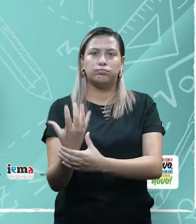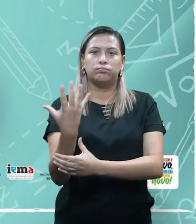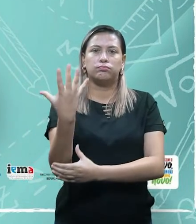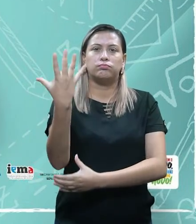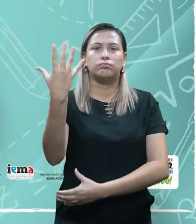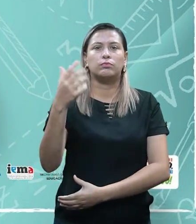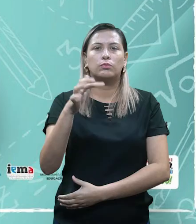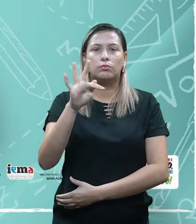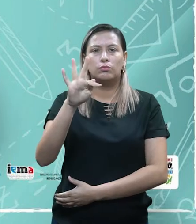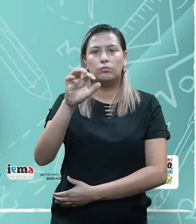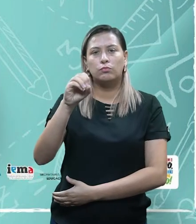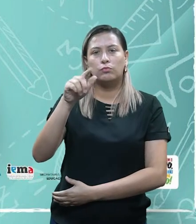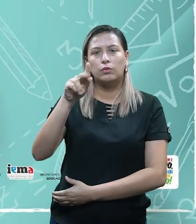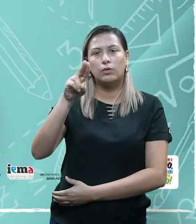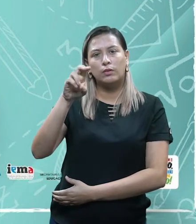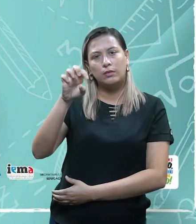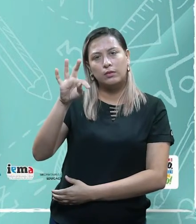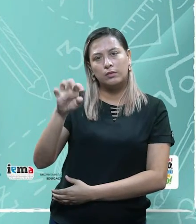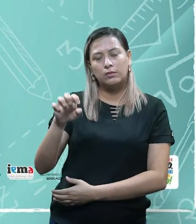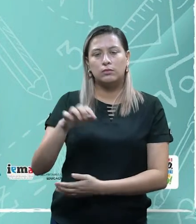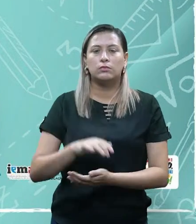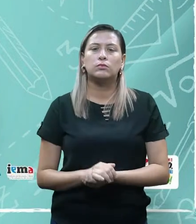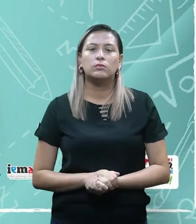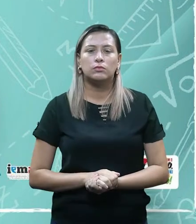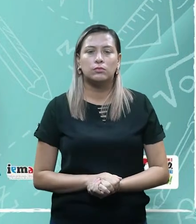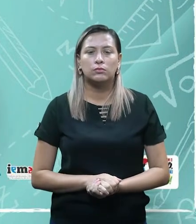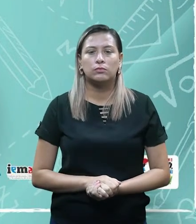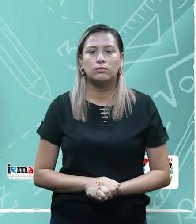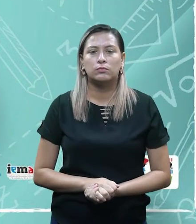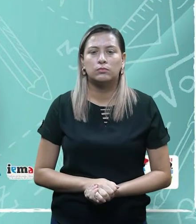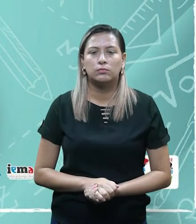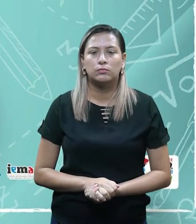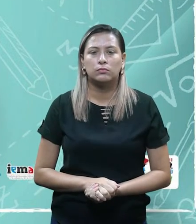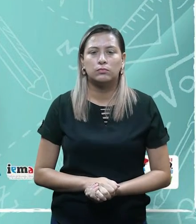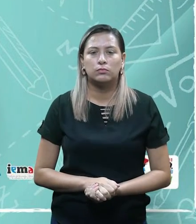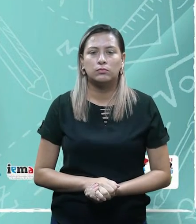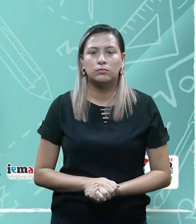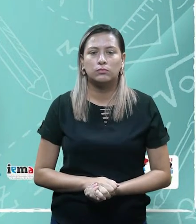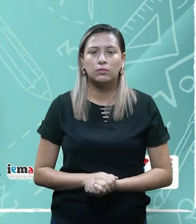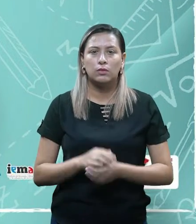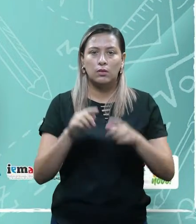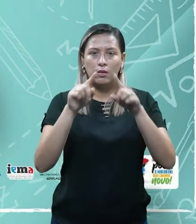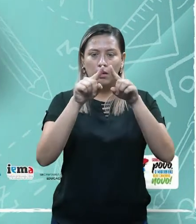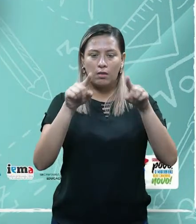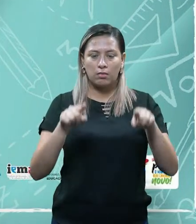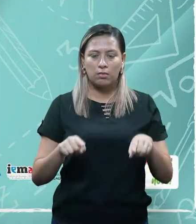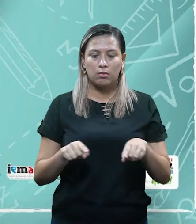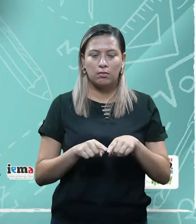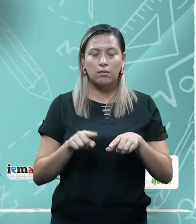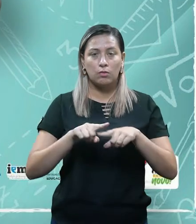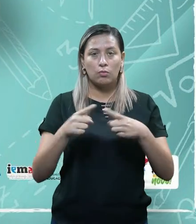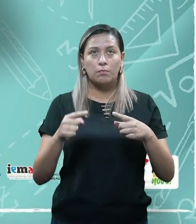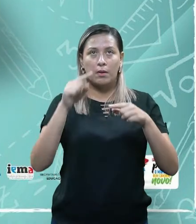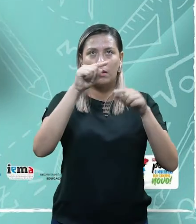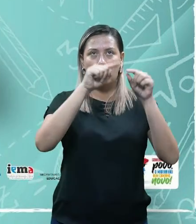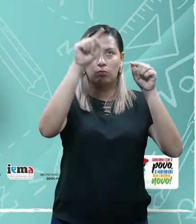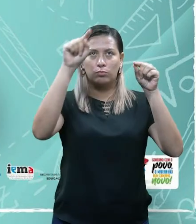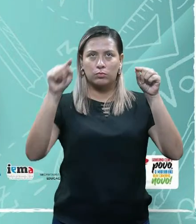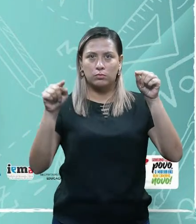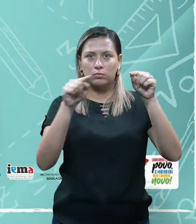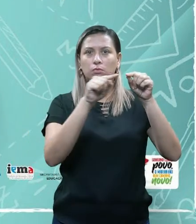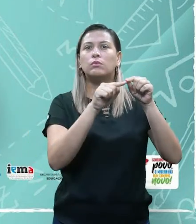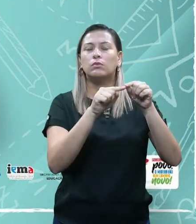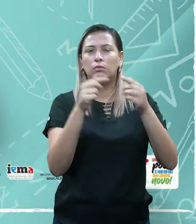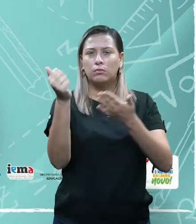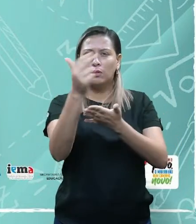retângulo, só que a parte superior é um triângulozinho, a parte de um triângulo, né? Então, a parte de um triângulo e